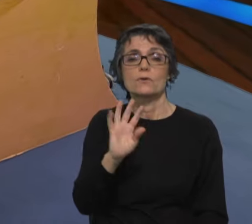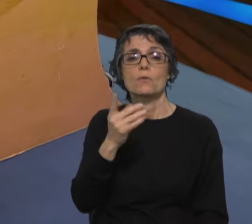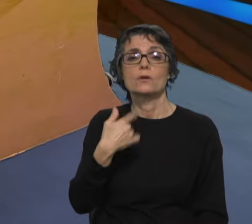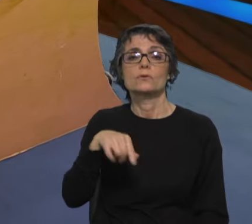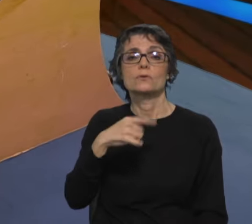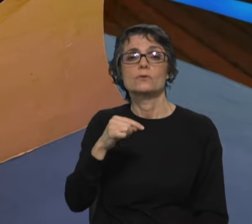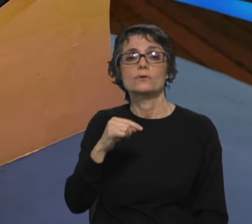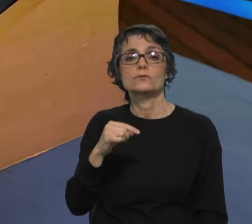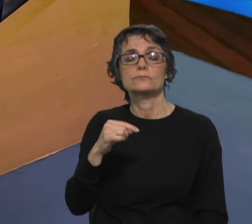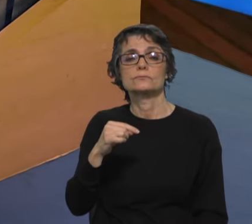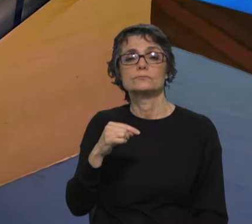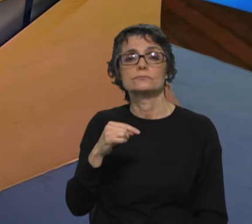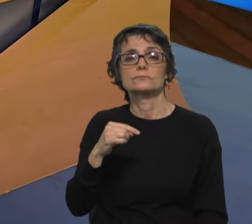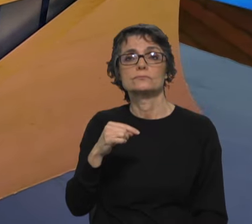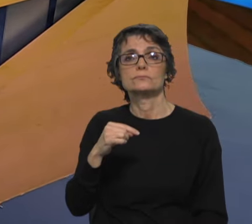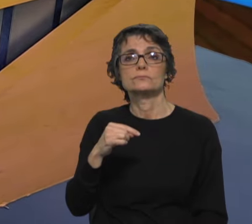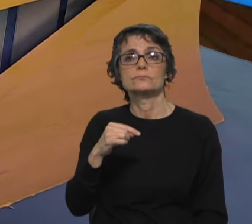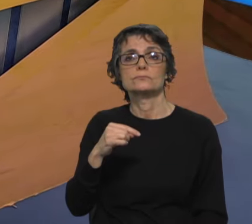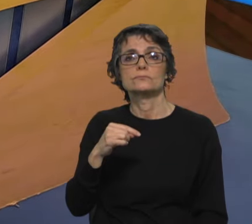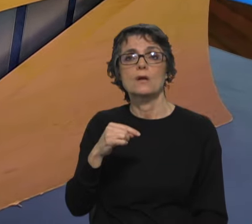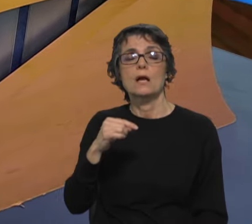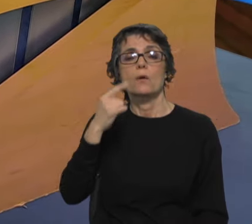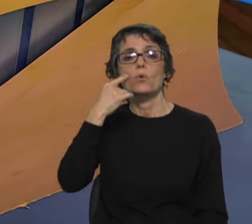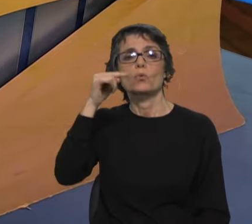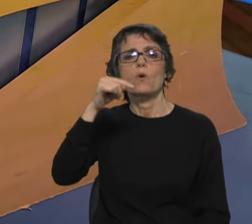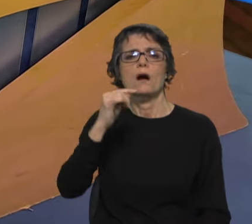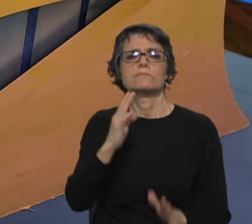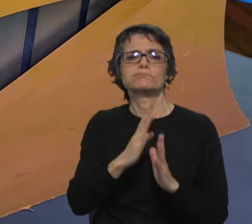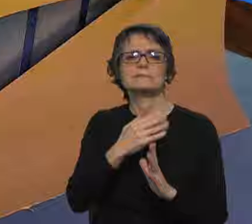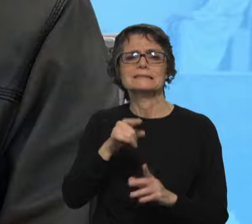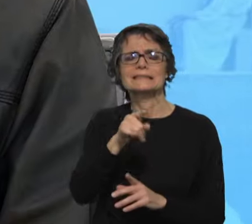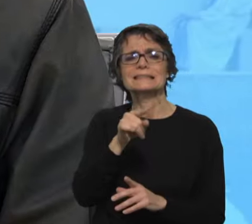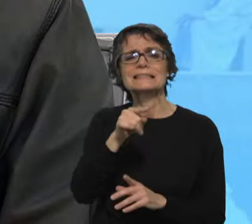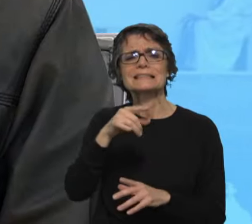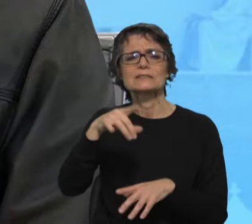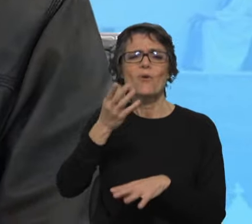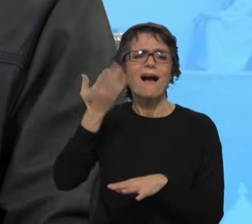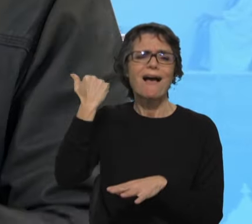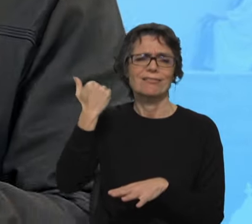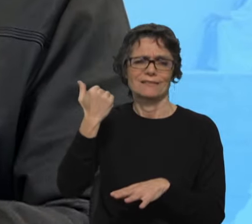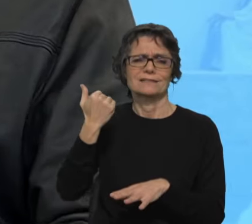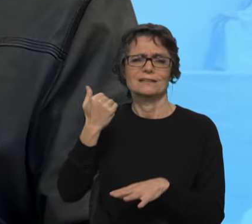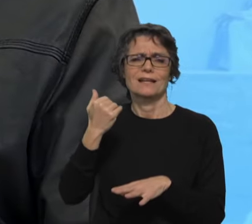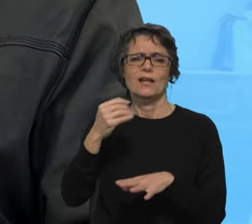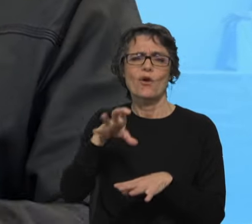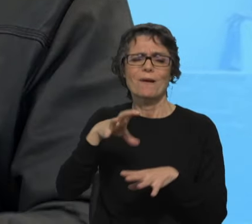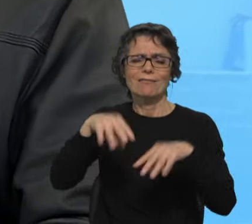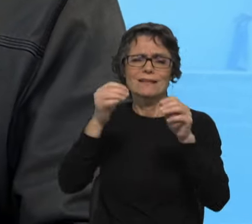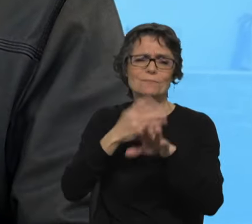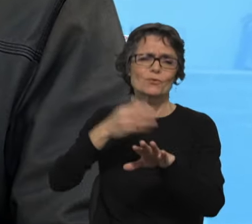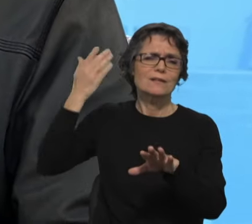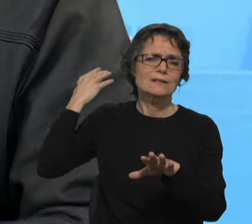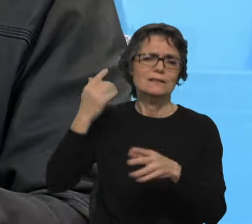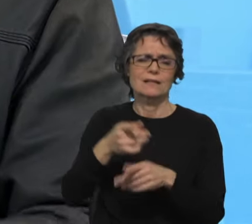no dos Campos um um um uma hermida que isso geralmente foram templos pagãos e nós temos essa riqueza bem